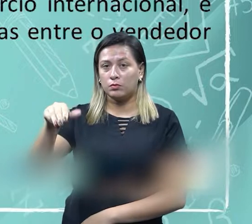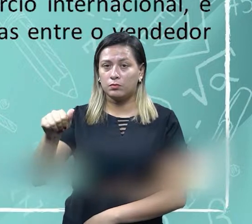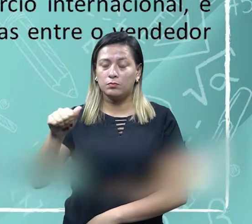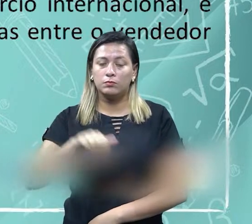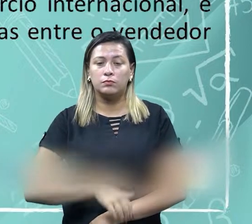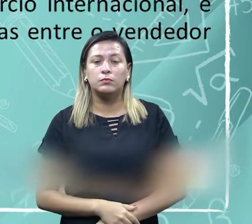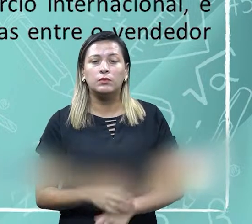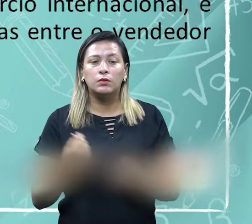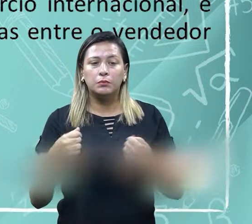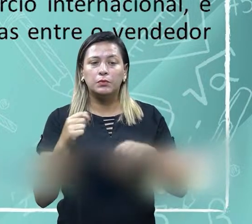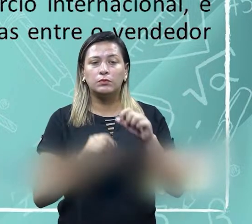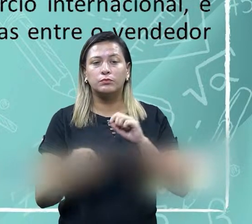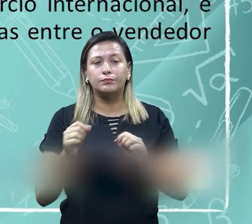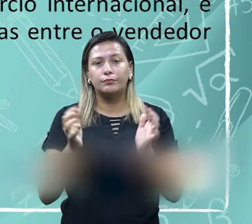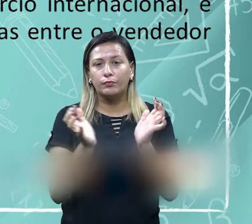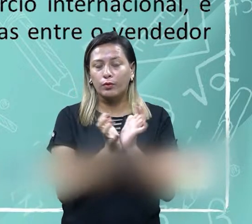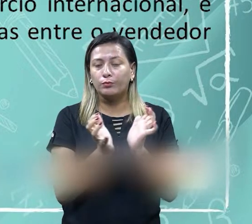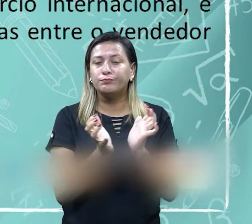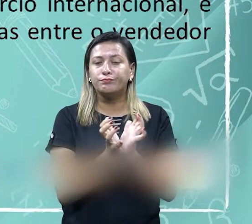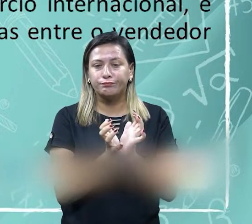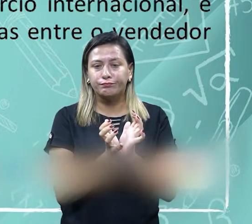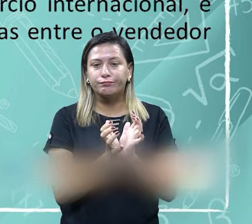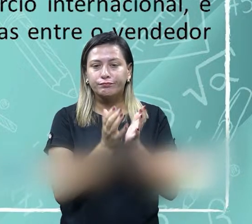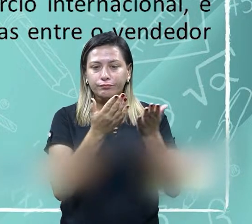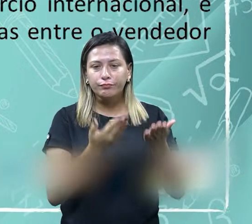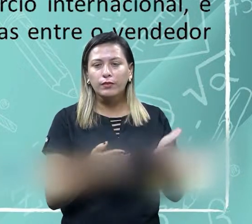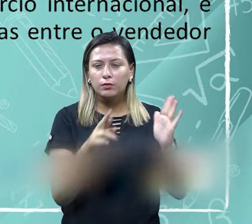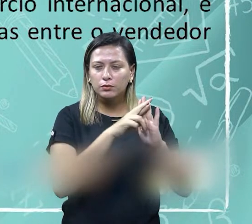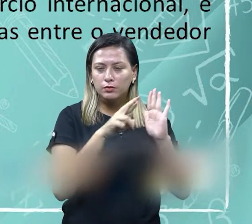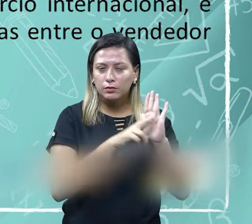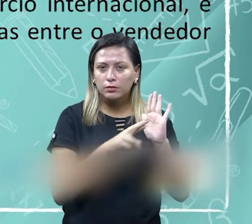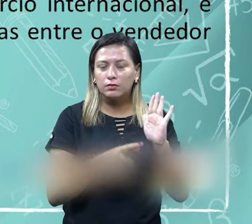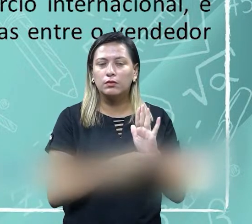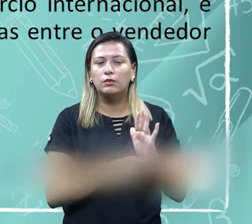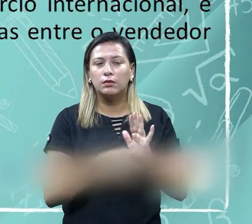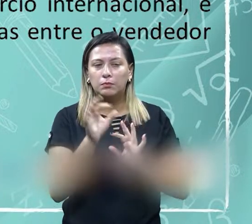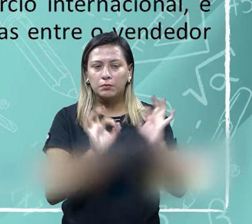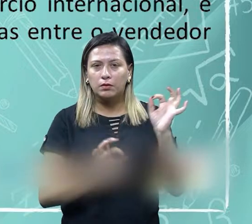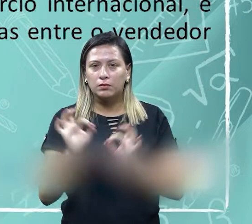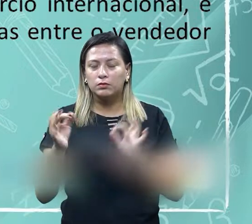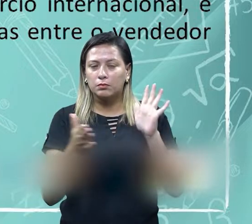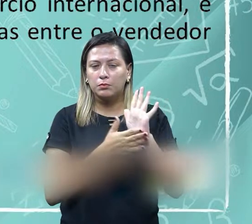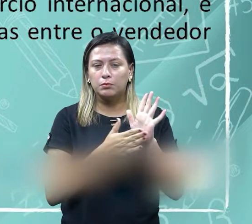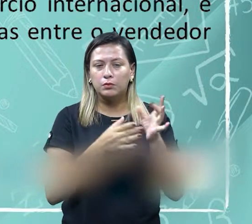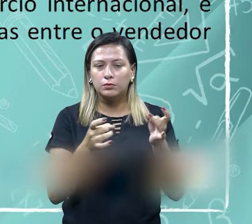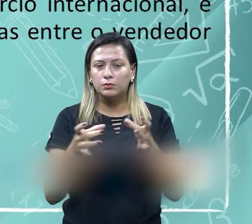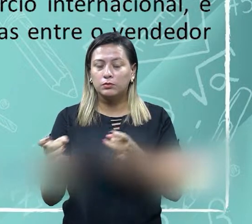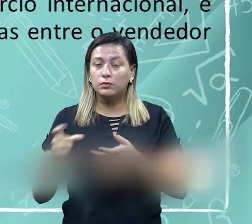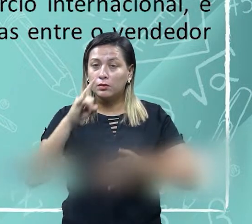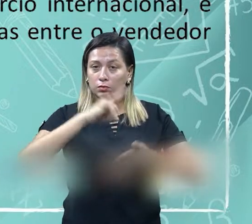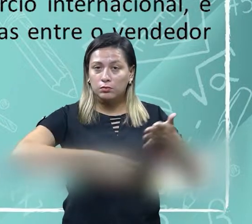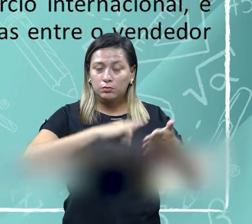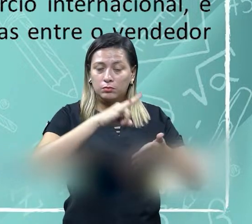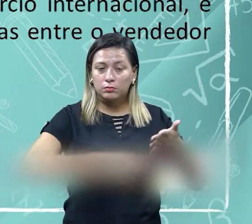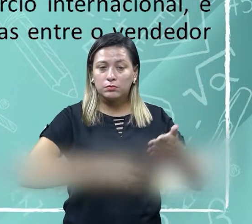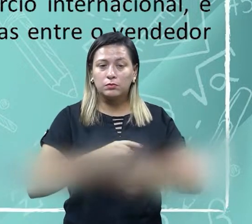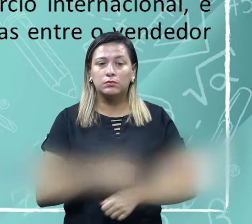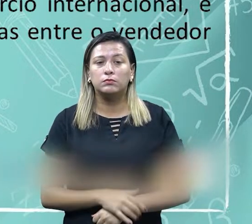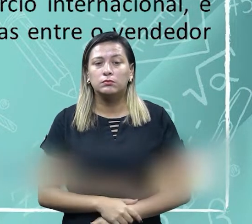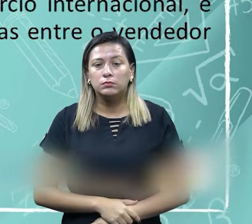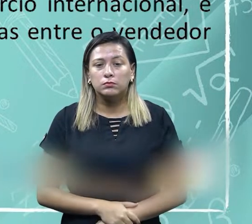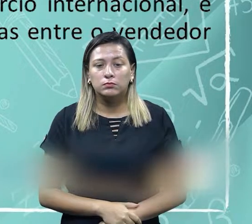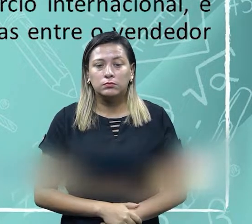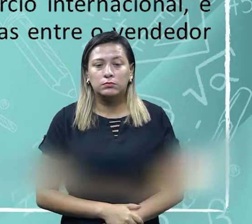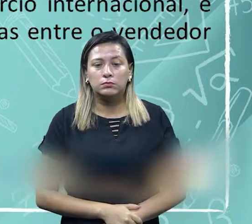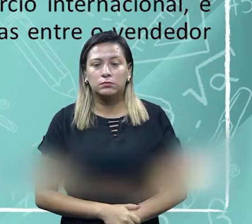para negociar, exatamente para formalizar essa negociação. E esse documento